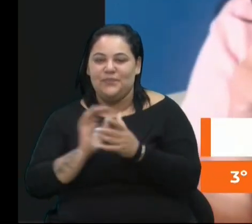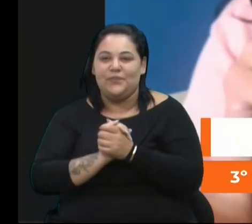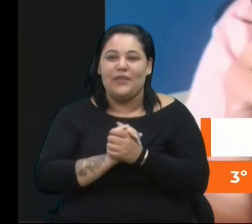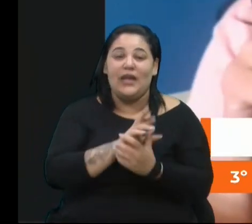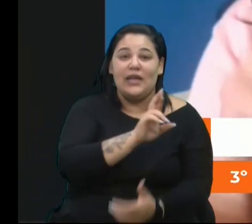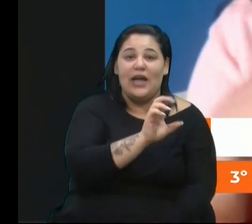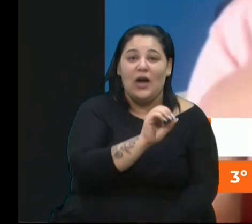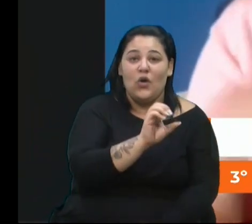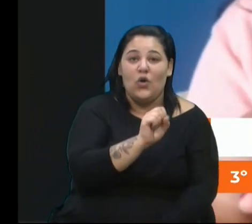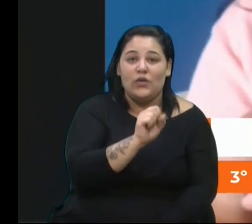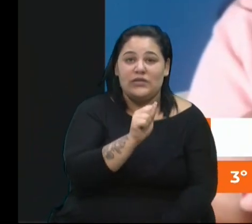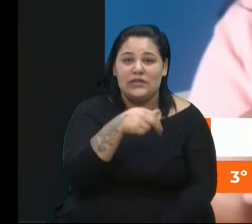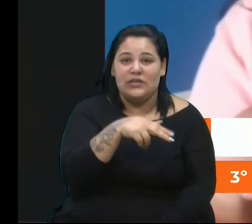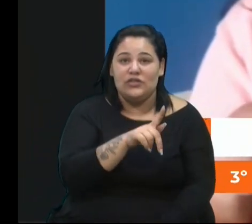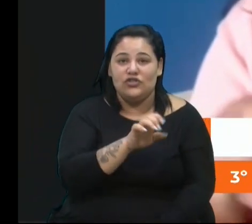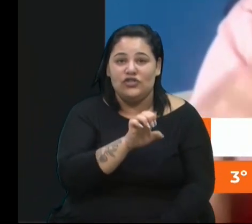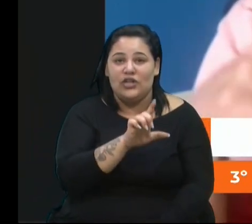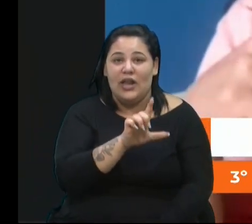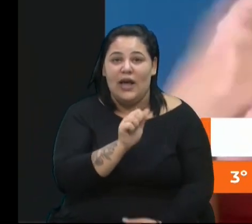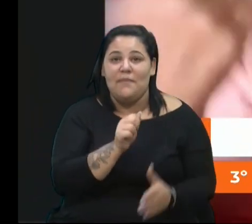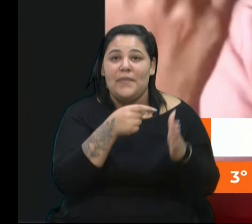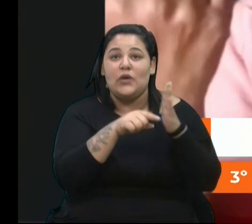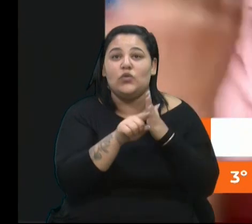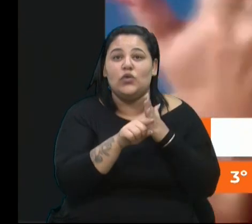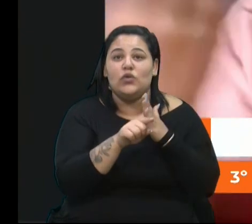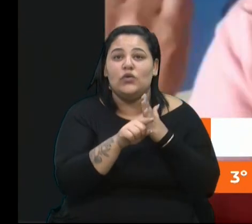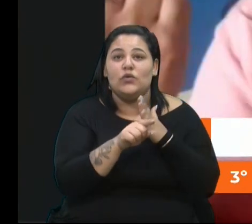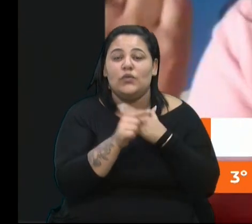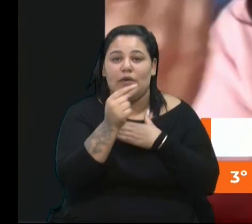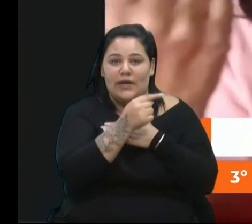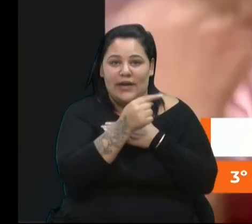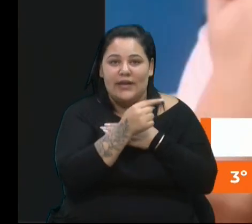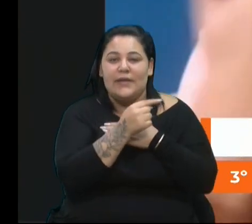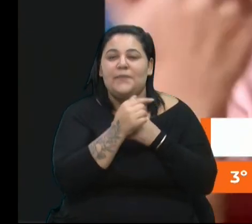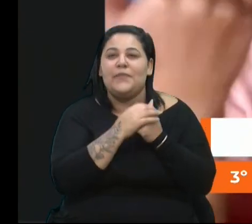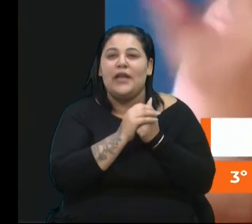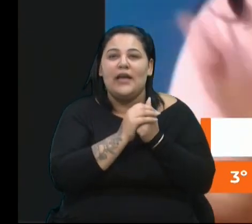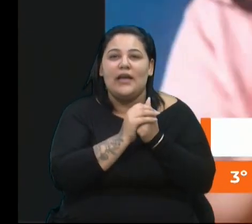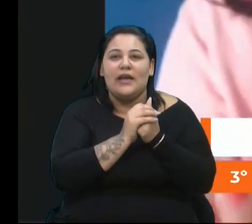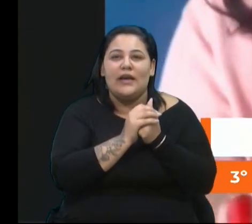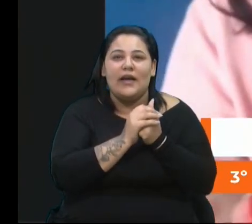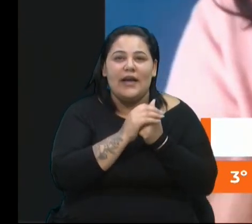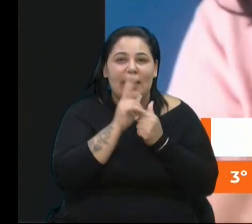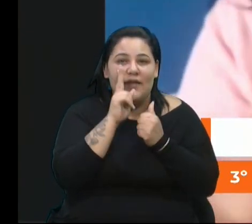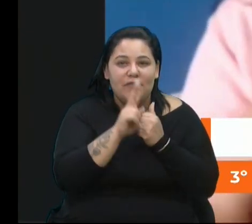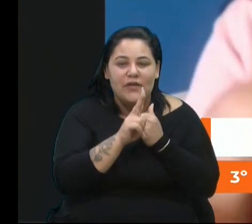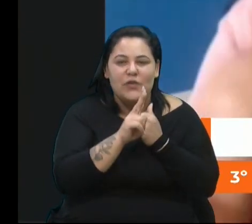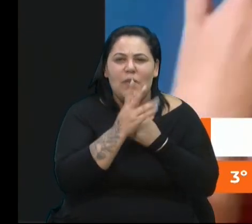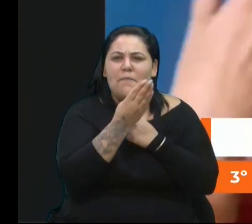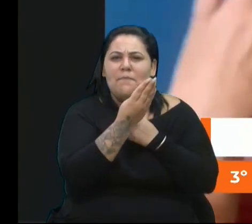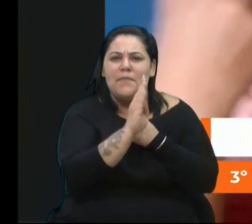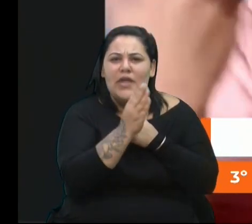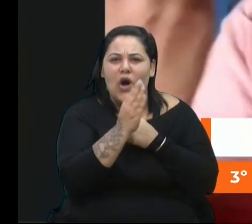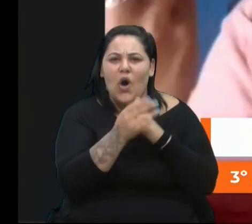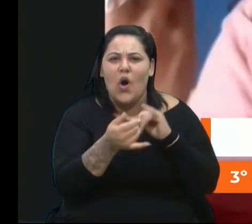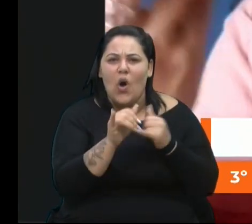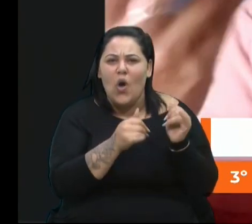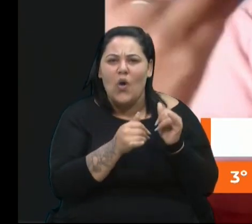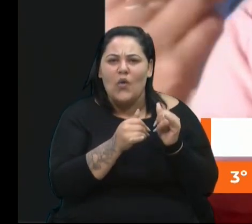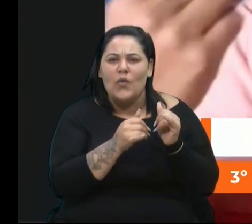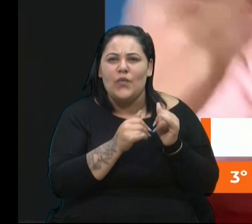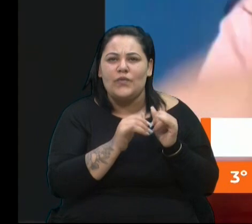tinha perguntado, e aí depois tu já vai direto. Ela disse aqui, Vi, que tu é biólogo, da onde veio